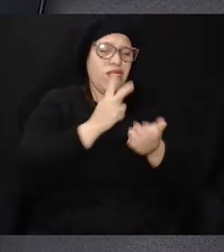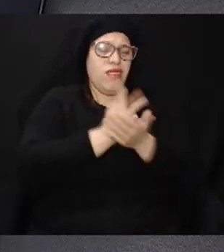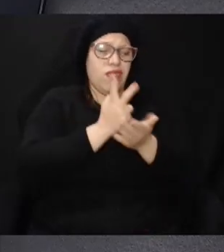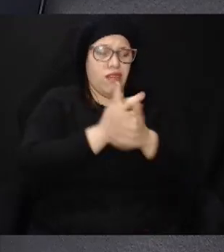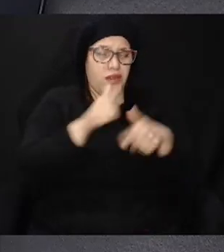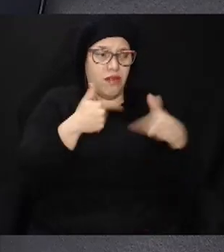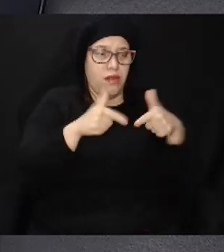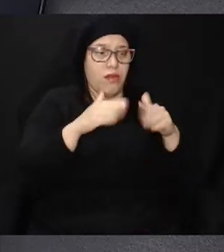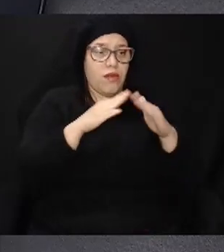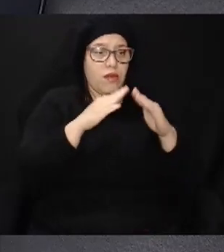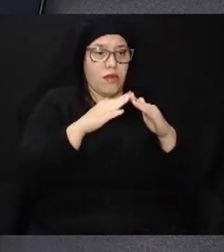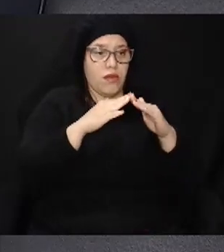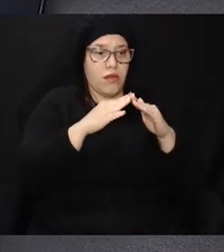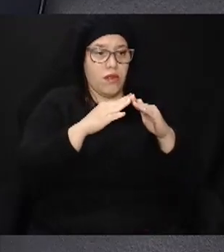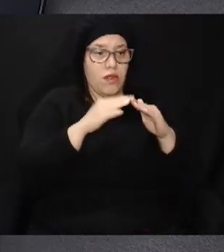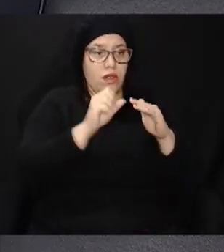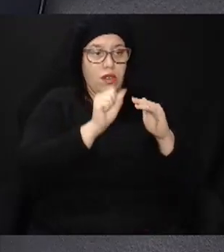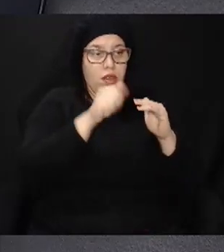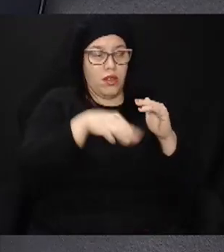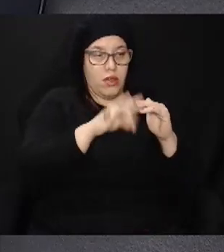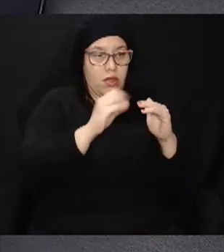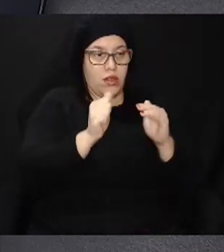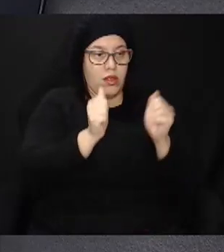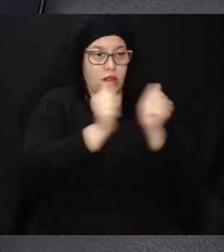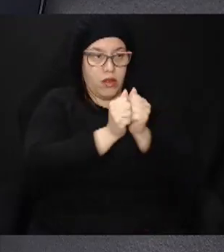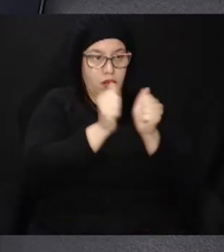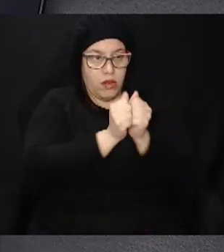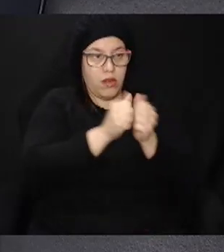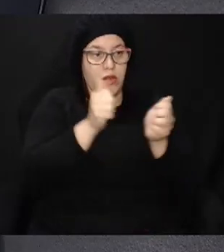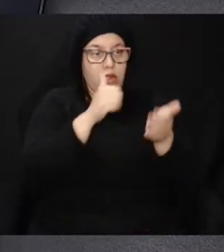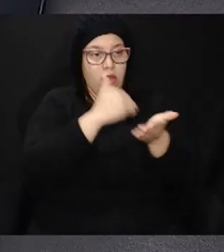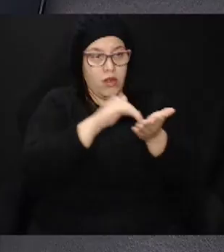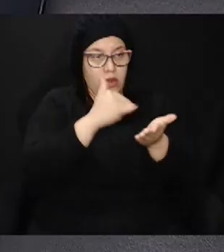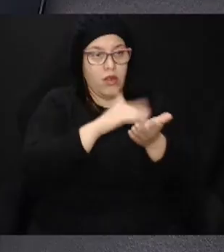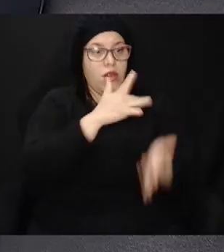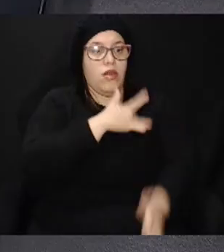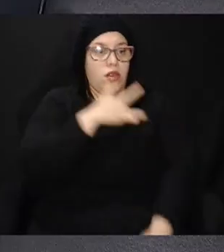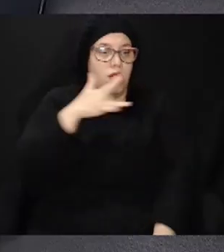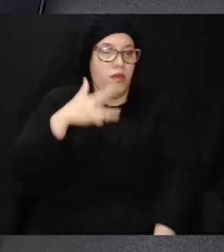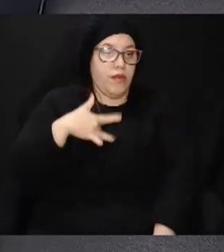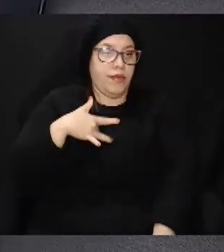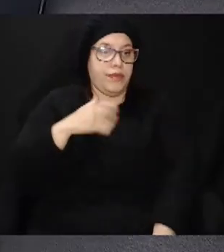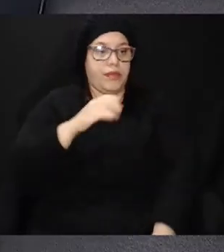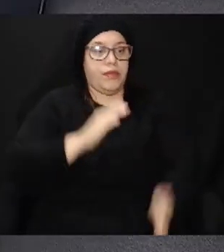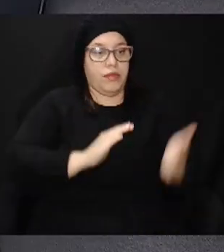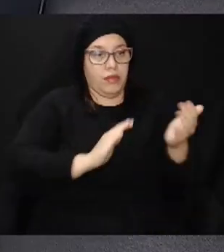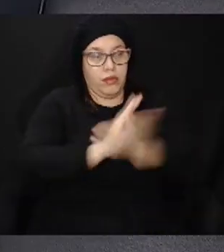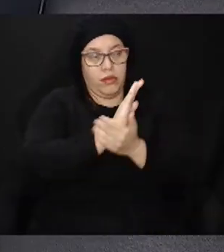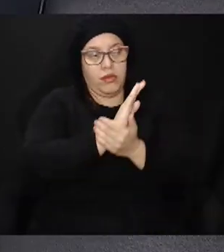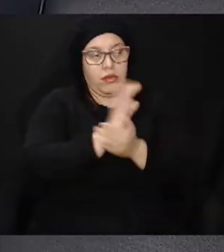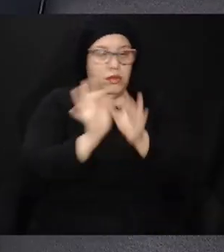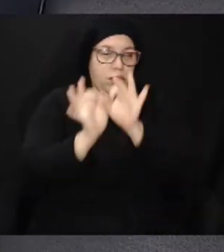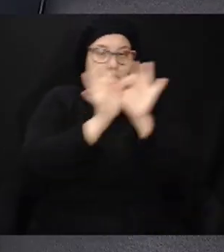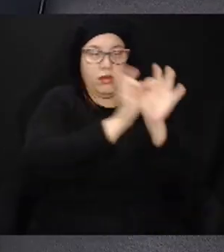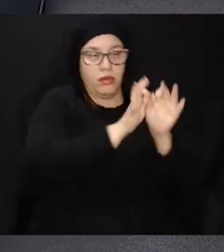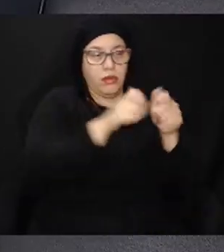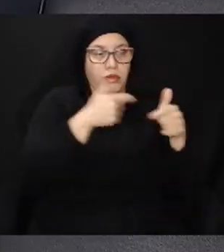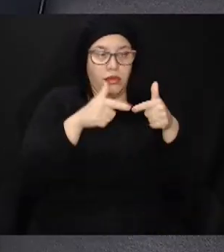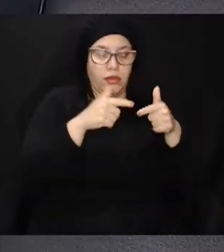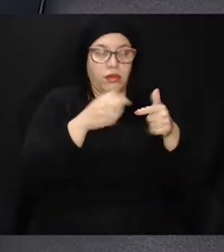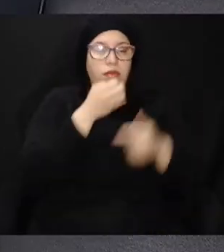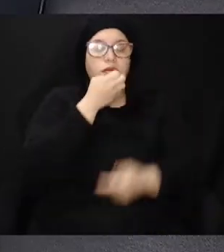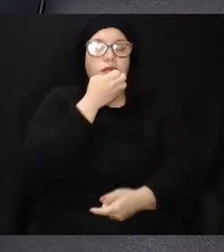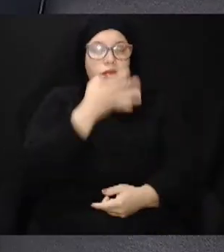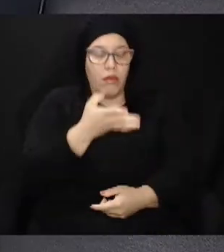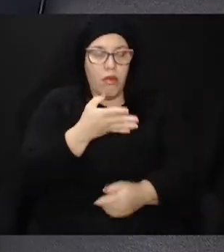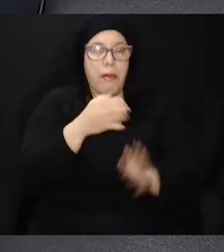tem continuado a fazer, junto com a Secretaria de Saúde, que aprovou todo o plano de trabalho, que é muito bem elaborado,